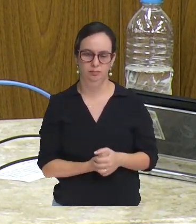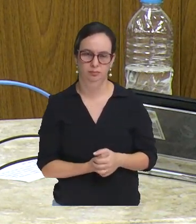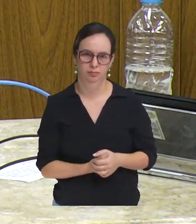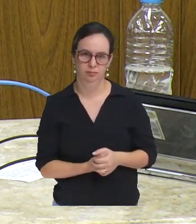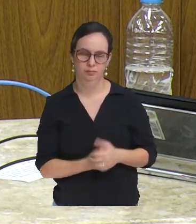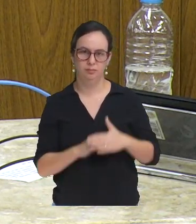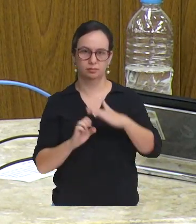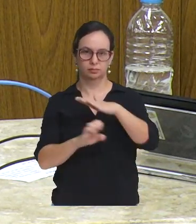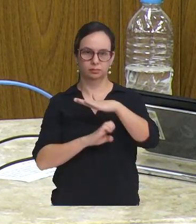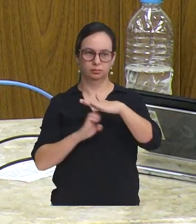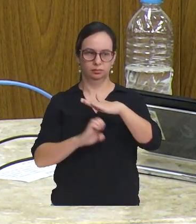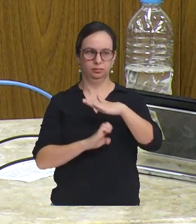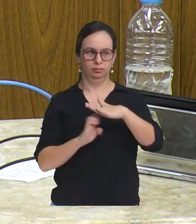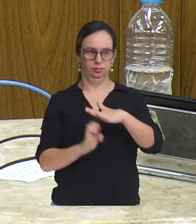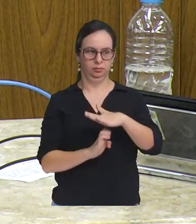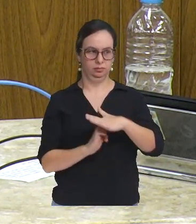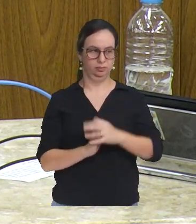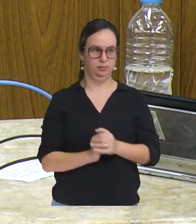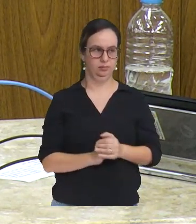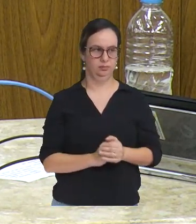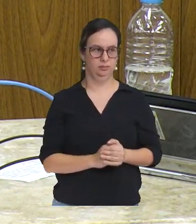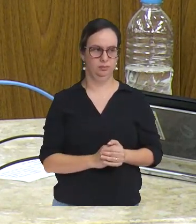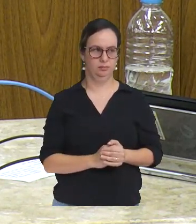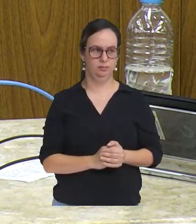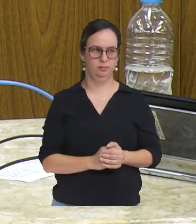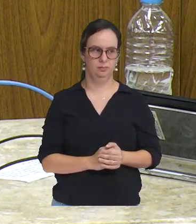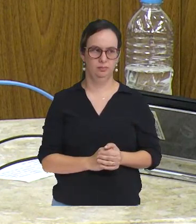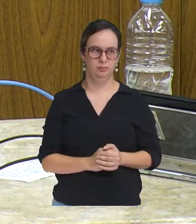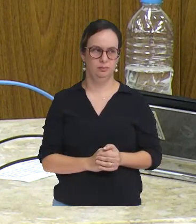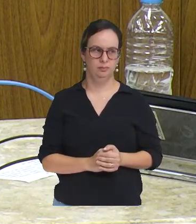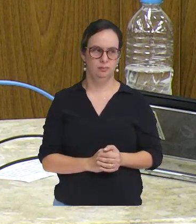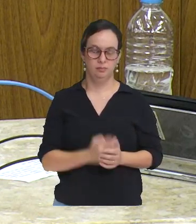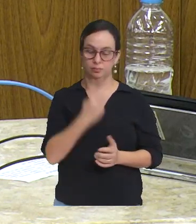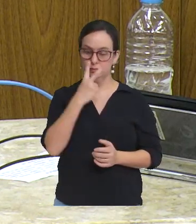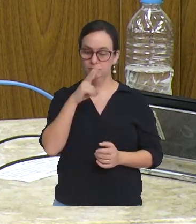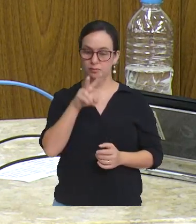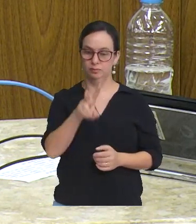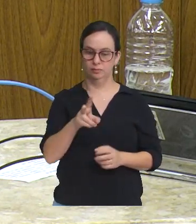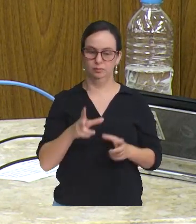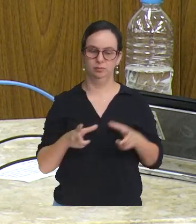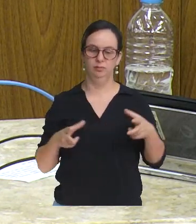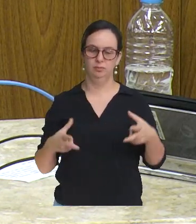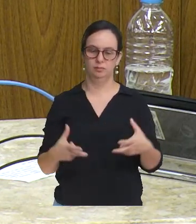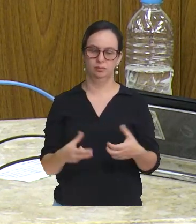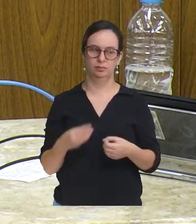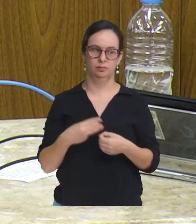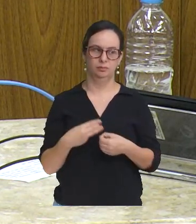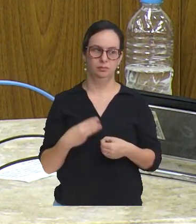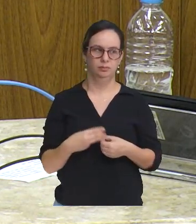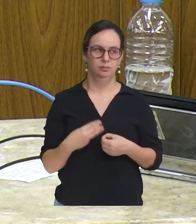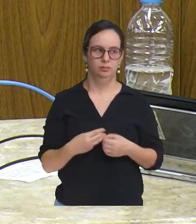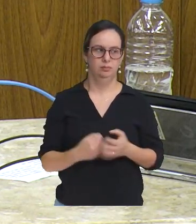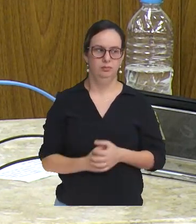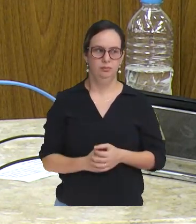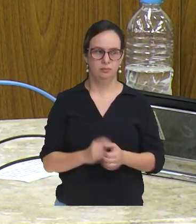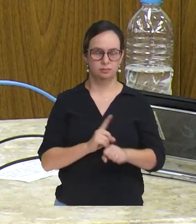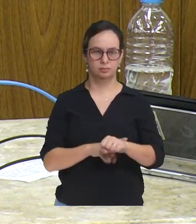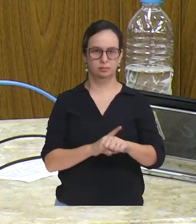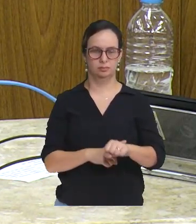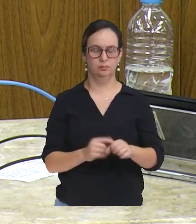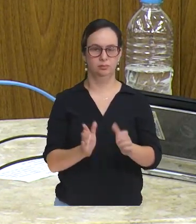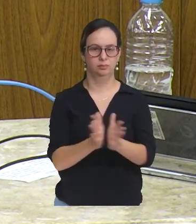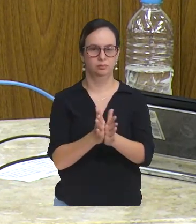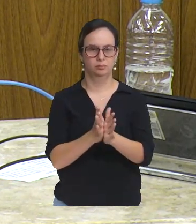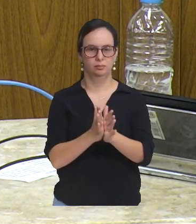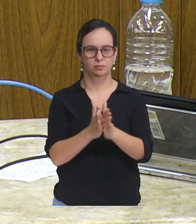empresas vão vir para essa Câmara Municipal no momento em que é colocado em licitação.